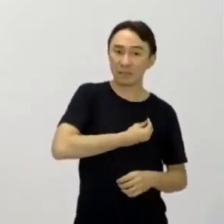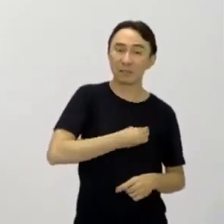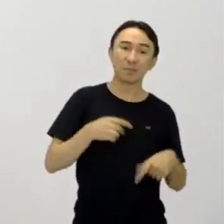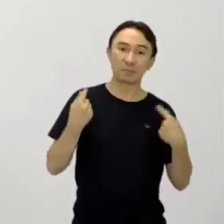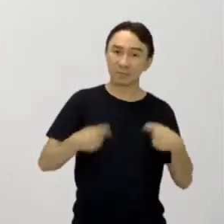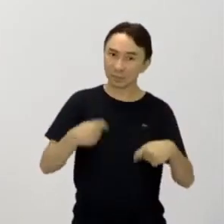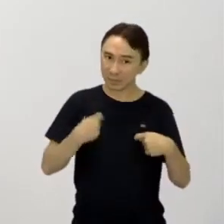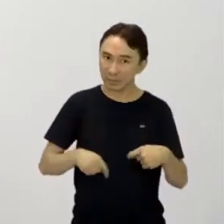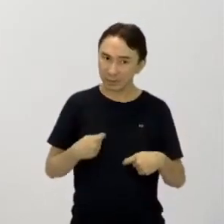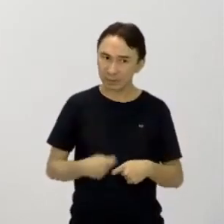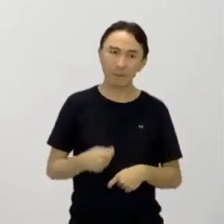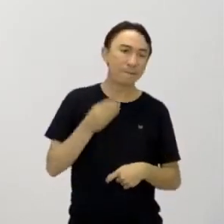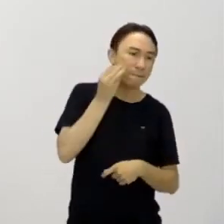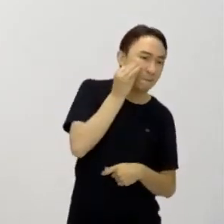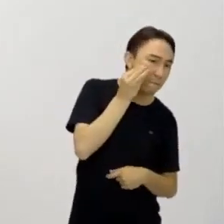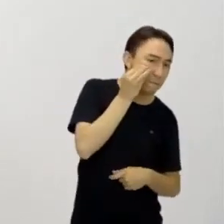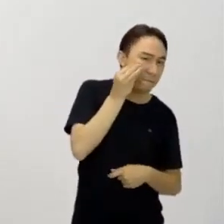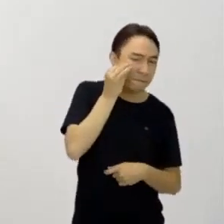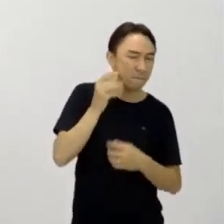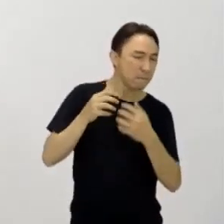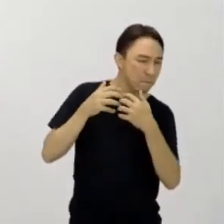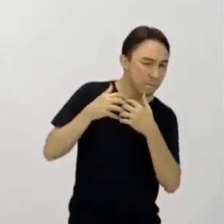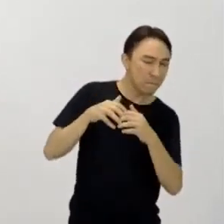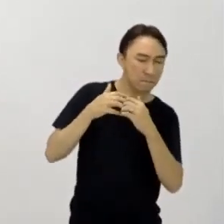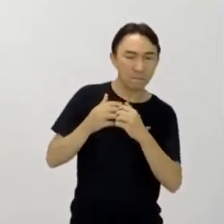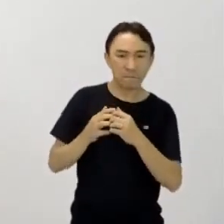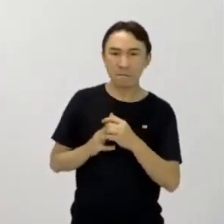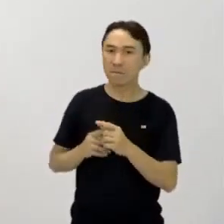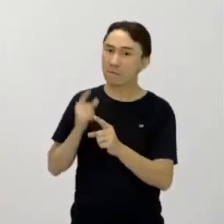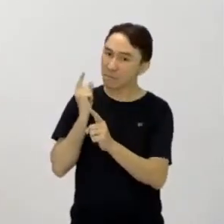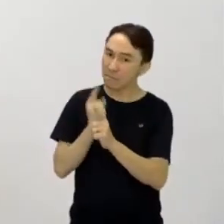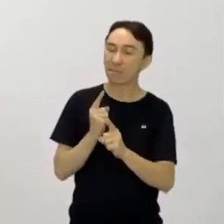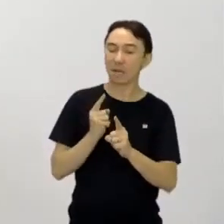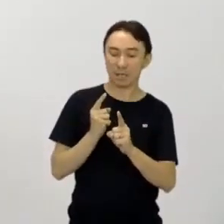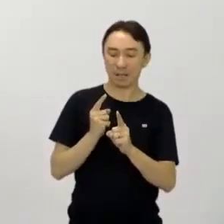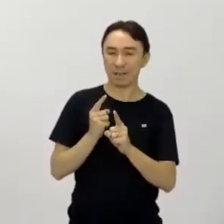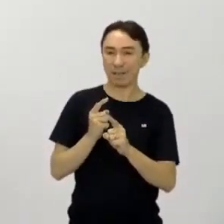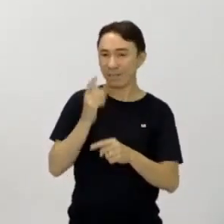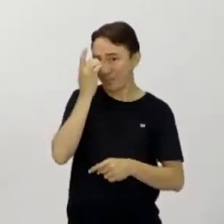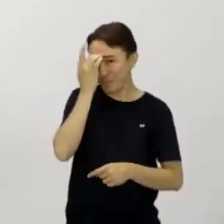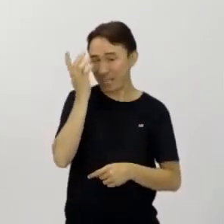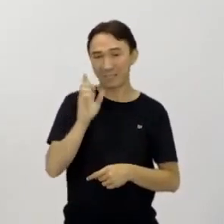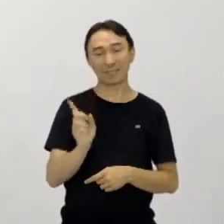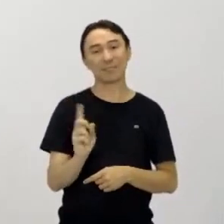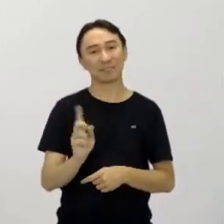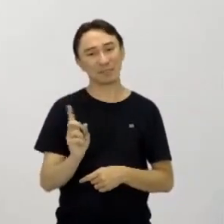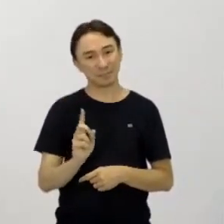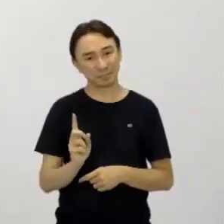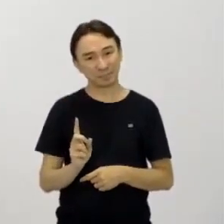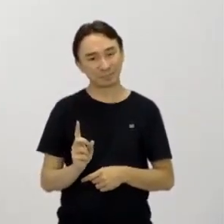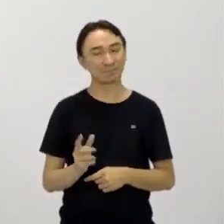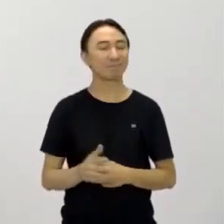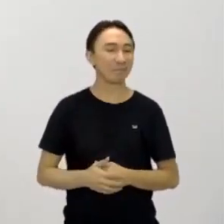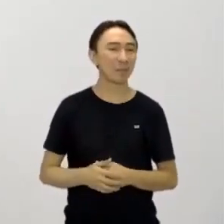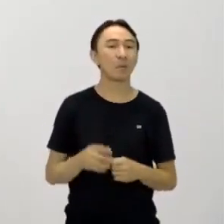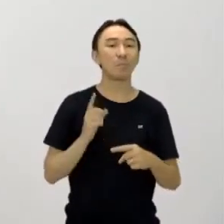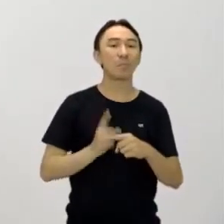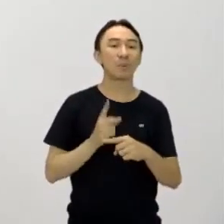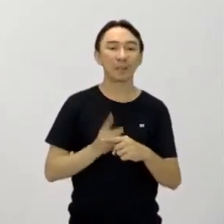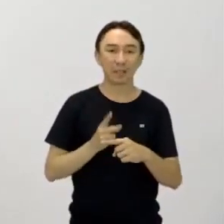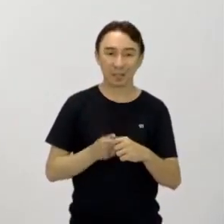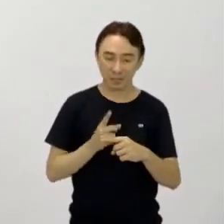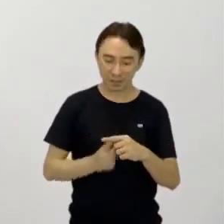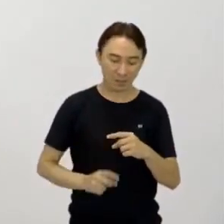mentais e de detecção. E isso não é nada fácil, porque o átomo é tridimensional.